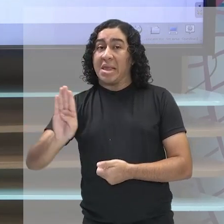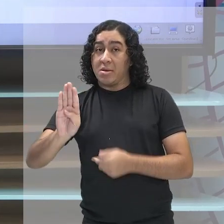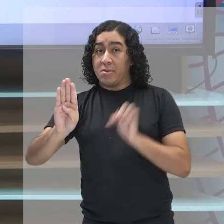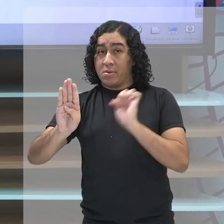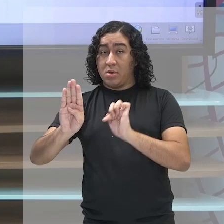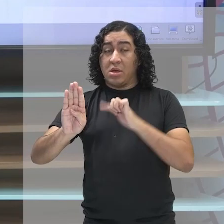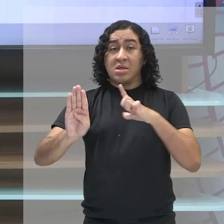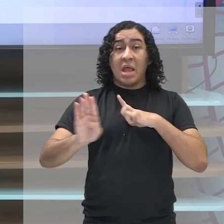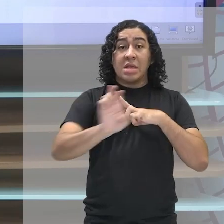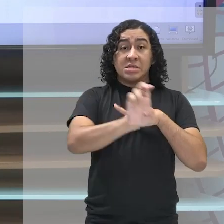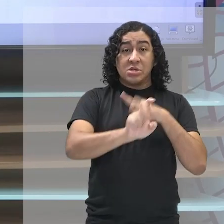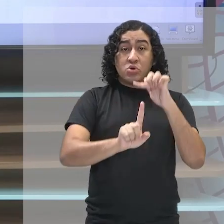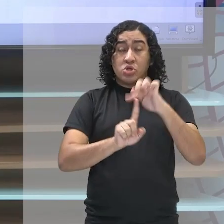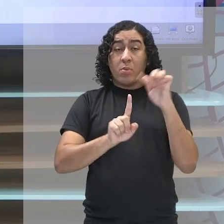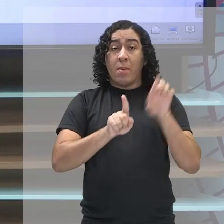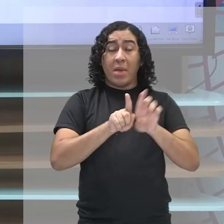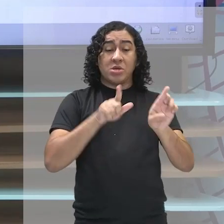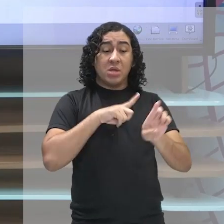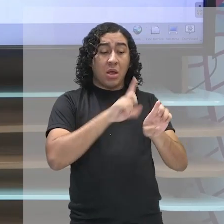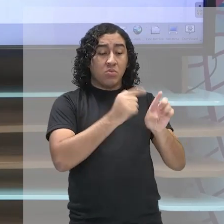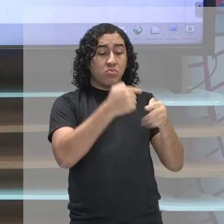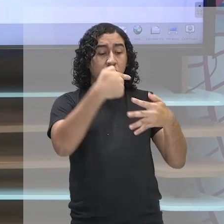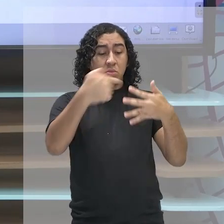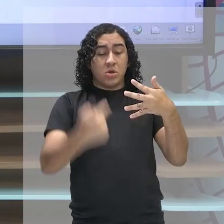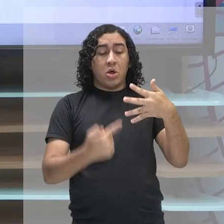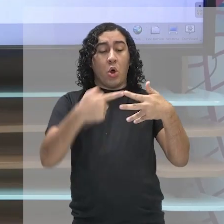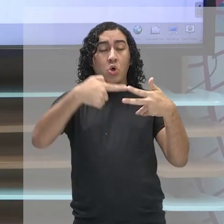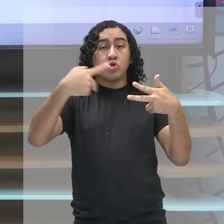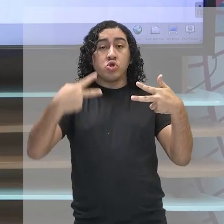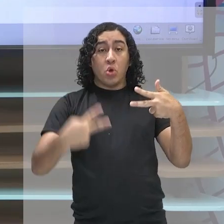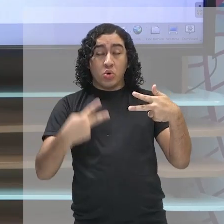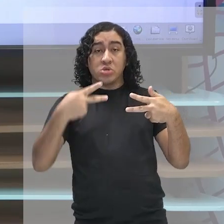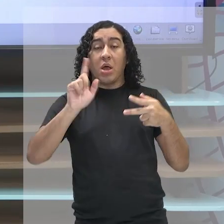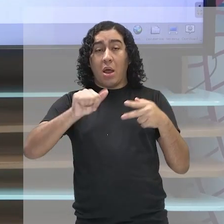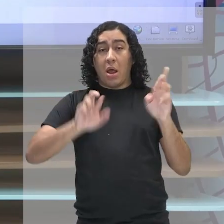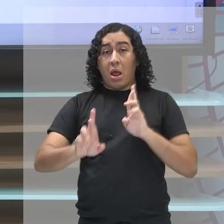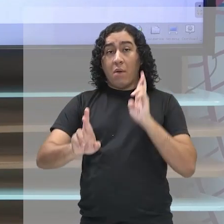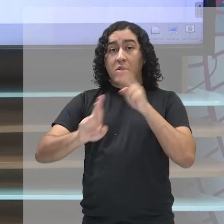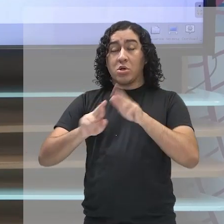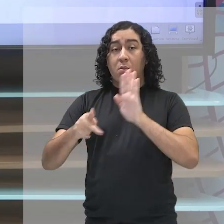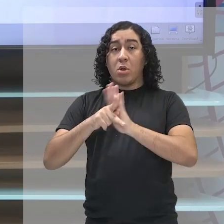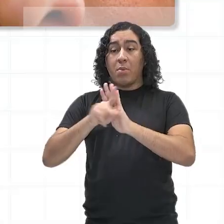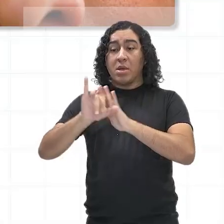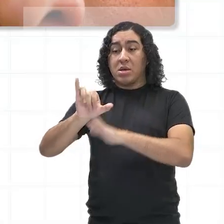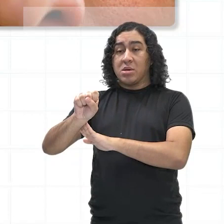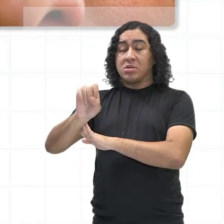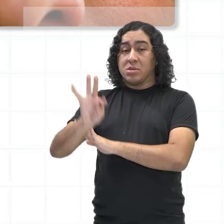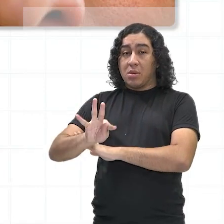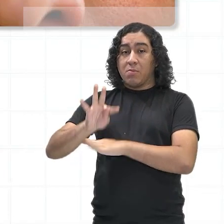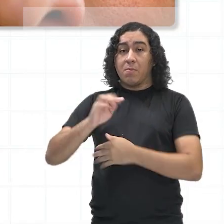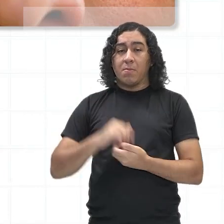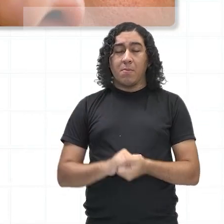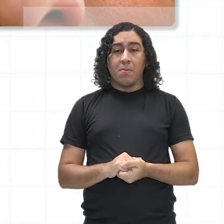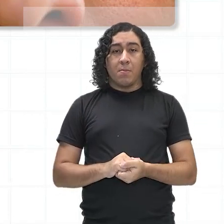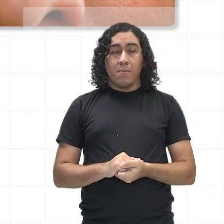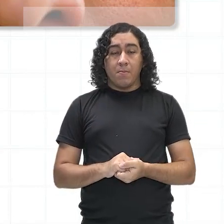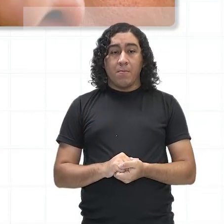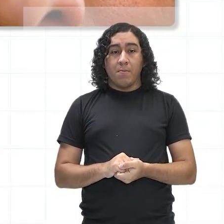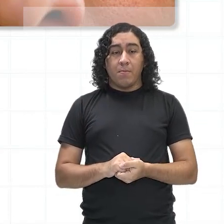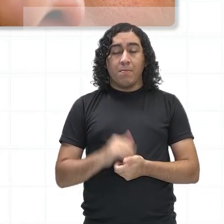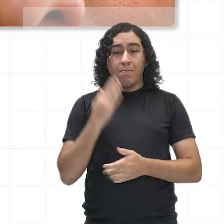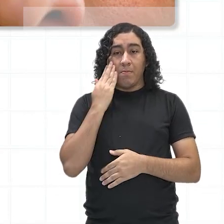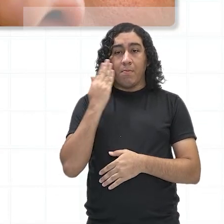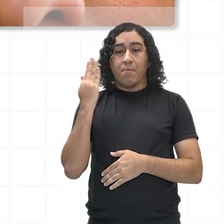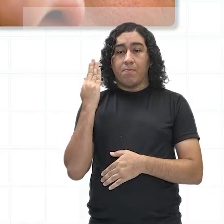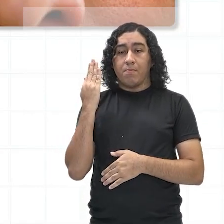2 aí que estão relacionados com as ISTs, né? Que são aí ISTs, como a gente vai observar, a hepatite